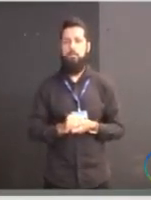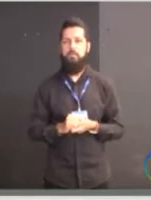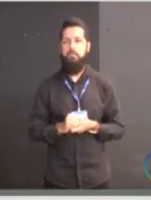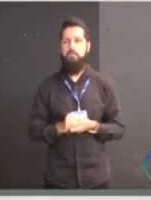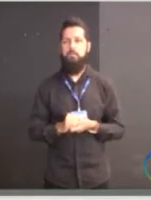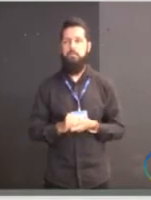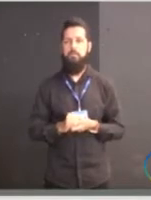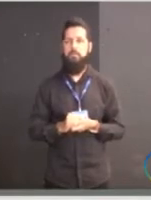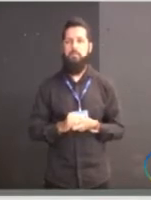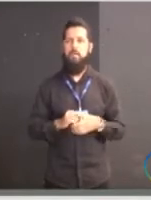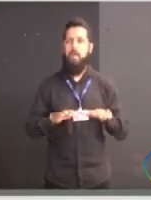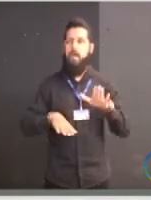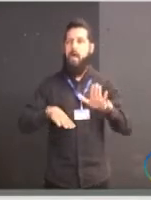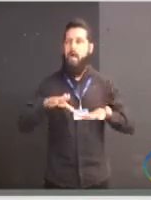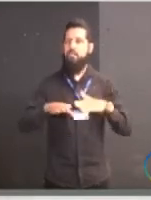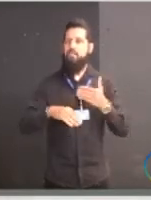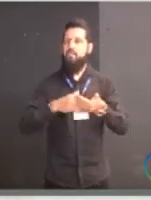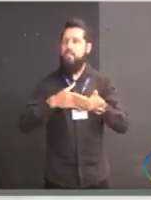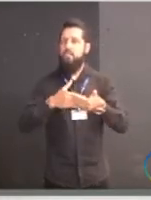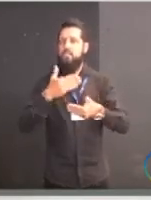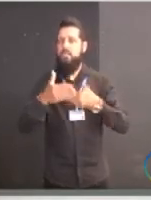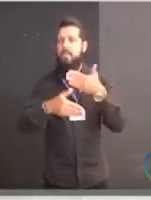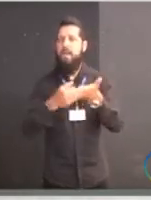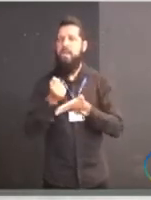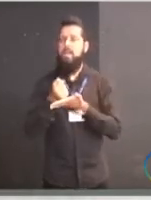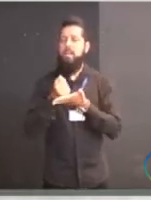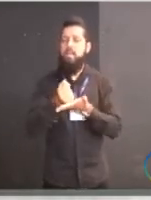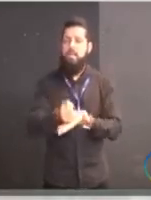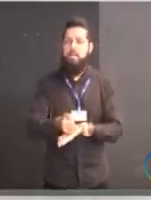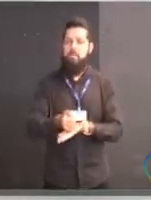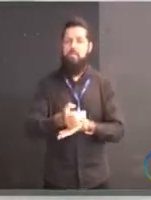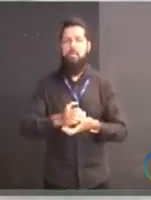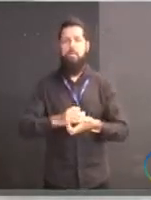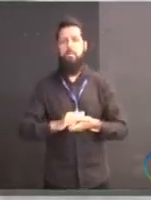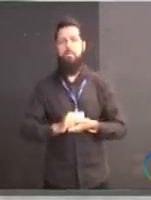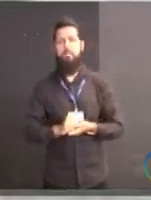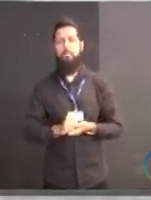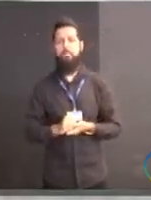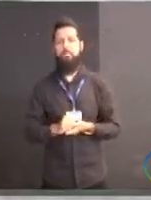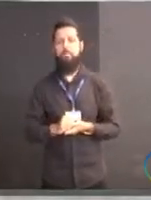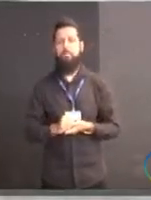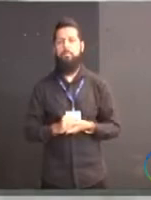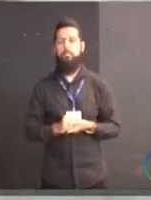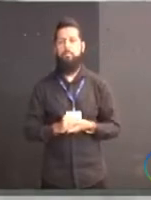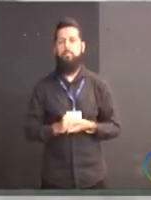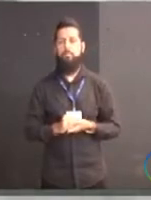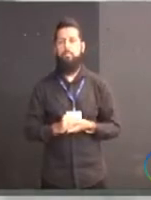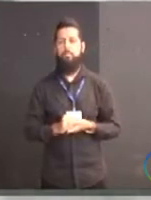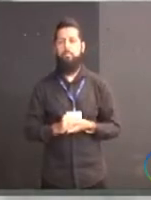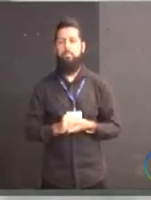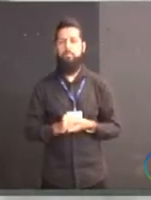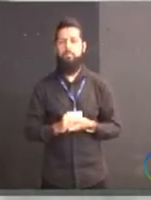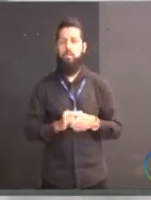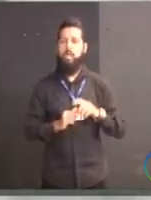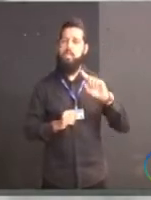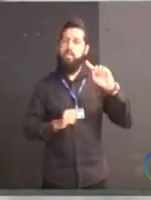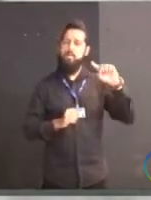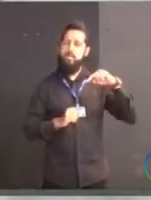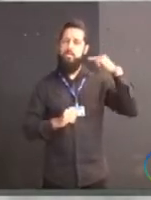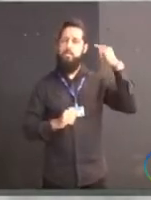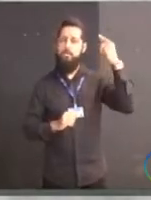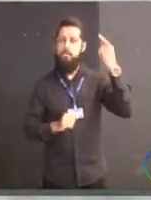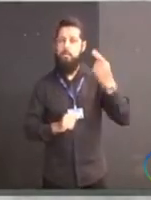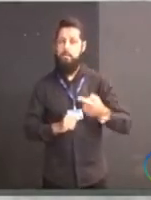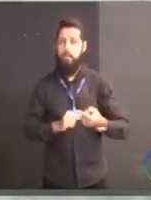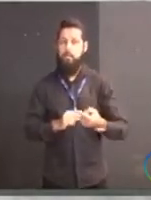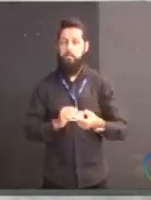Gálias antigas eram reencarnacionistas. E, como nós sabemos, pelo druidismo, né? E depois do